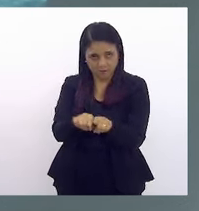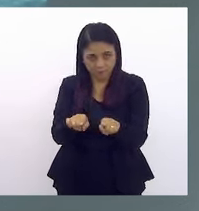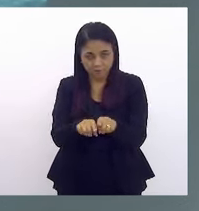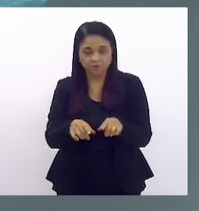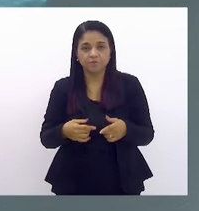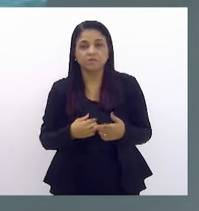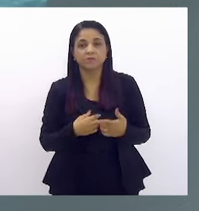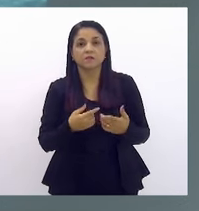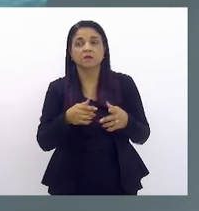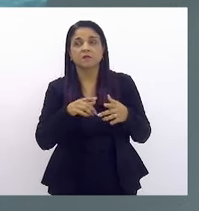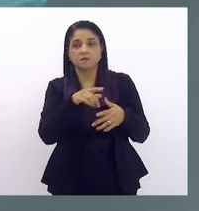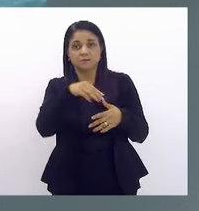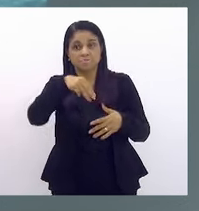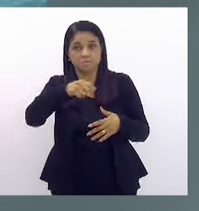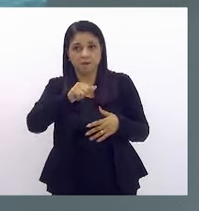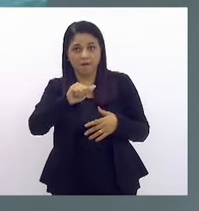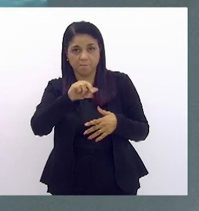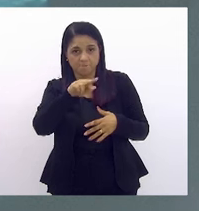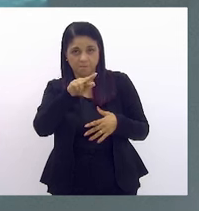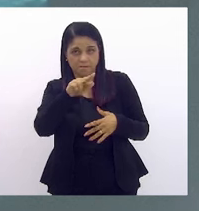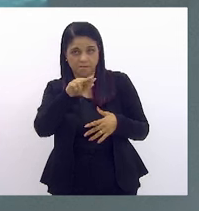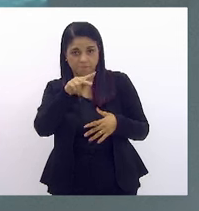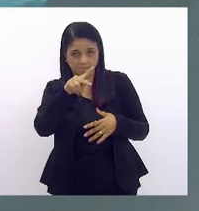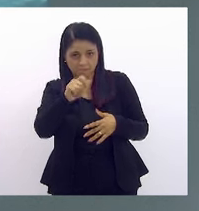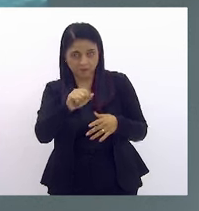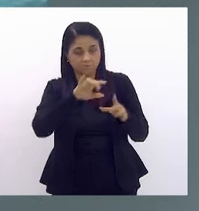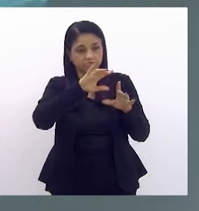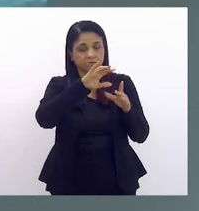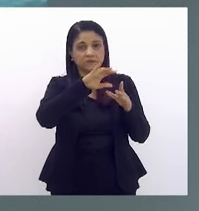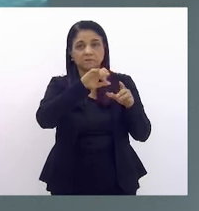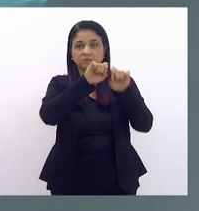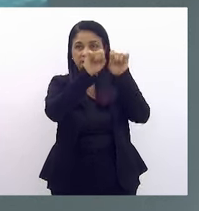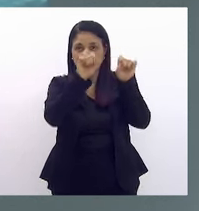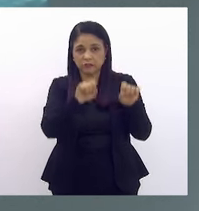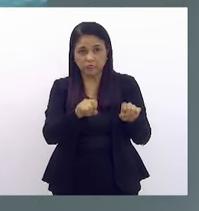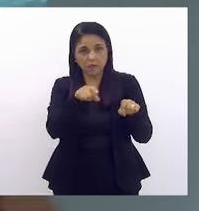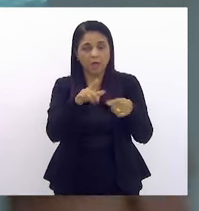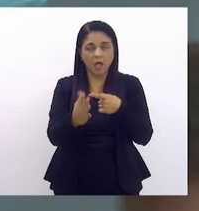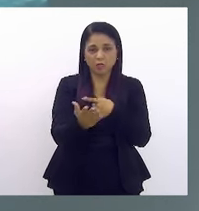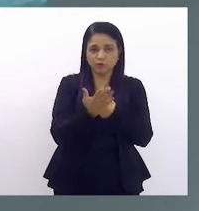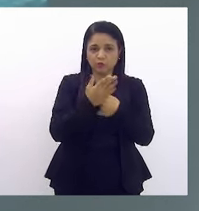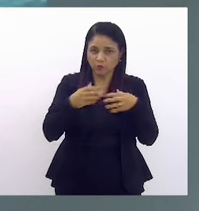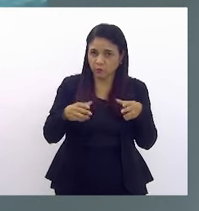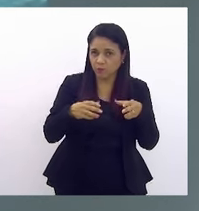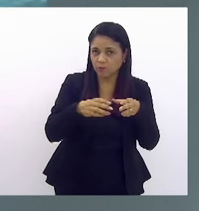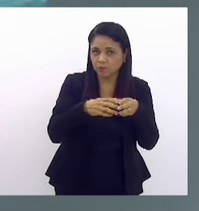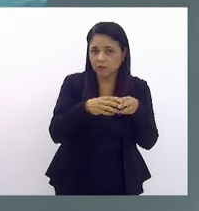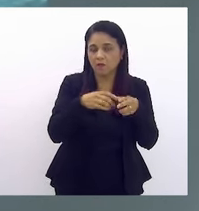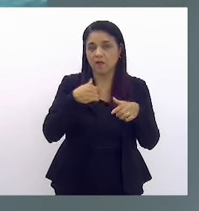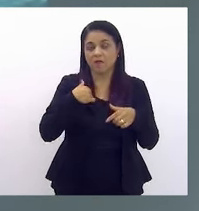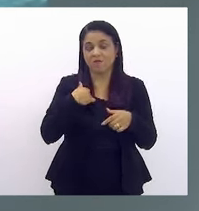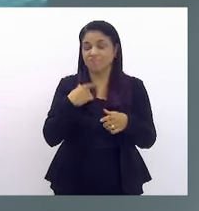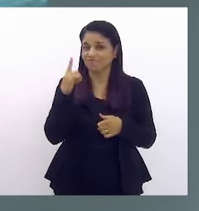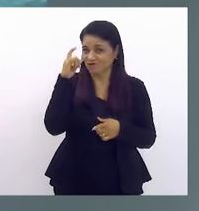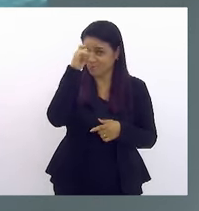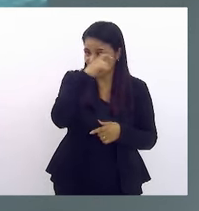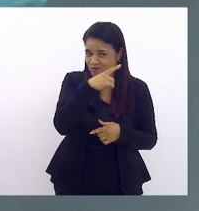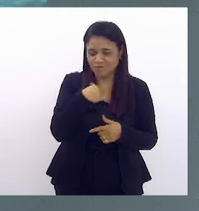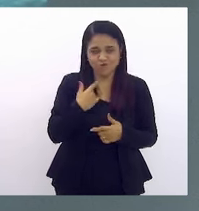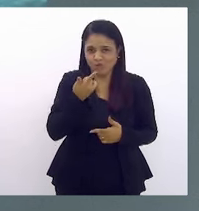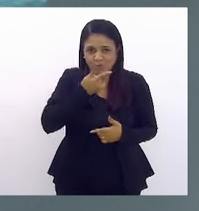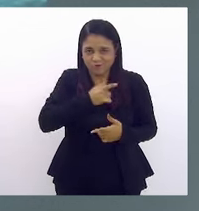Esse mapa aqui foi ajuda do comitê que fez, porque eu sou meio jurássica, não lido muito bem com